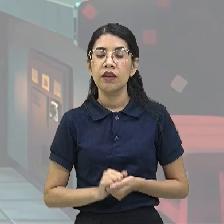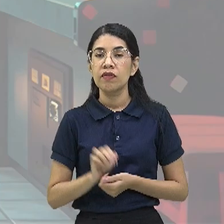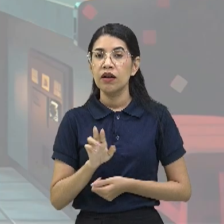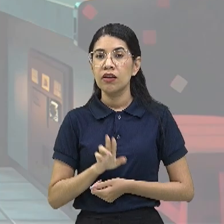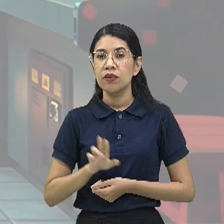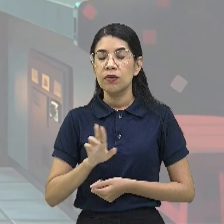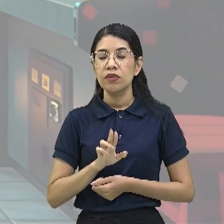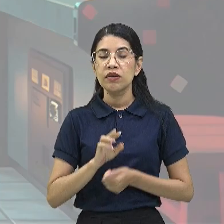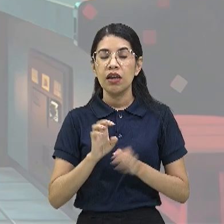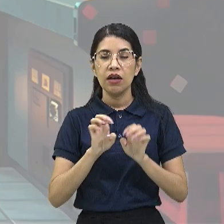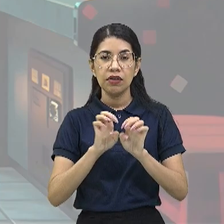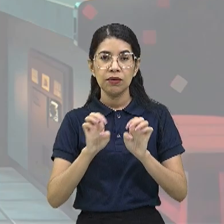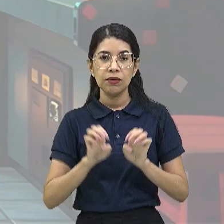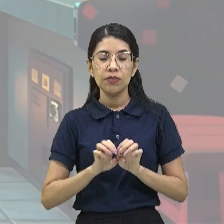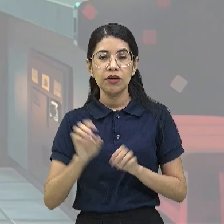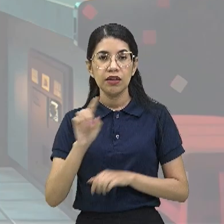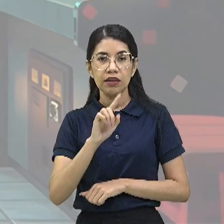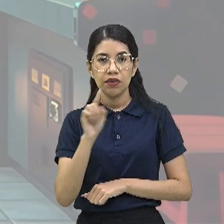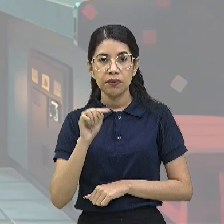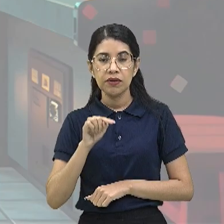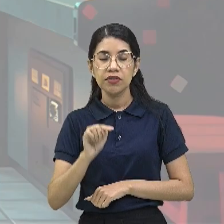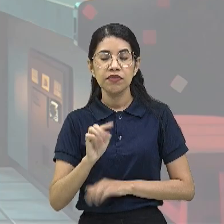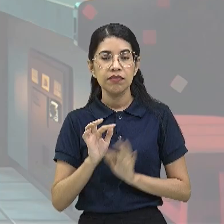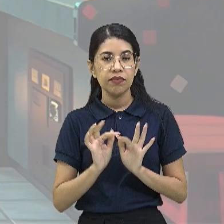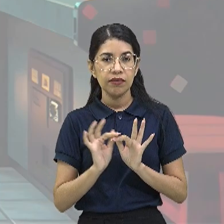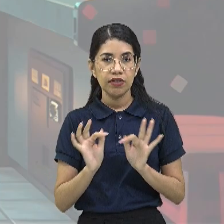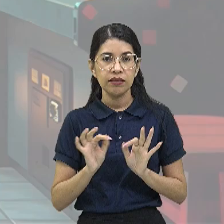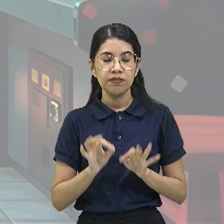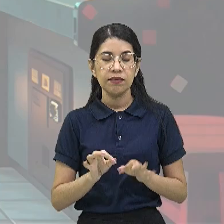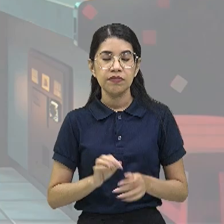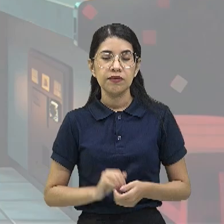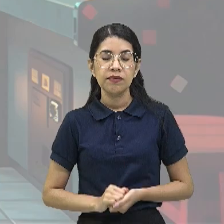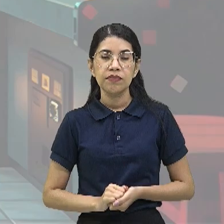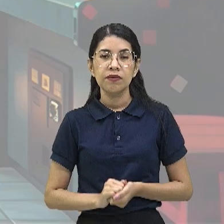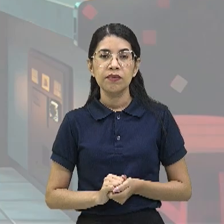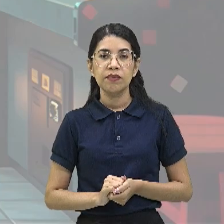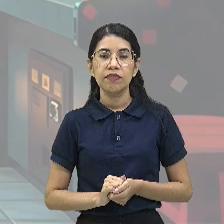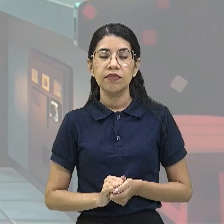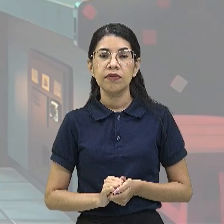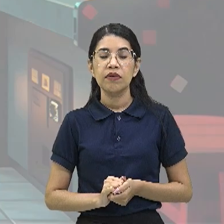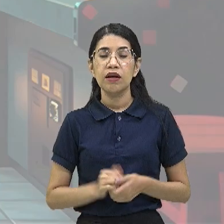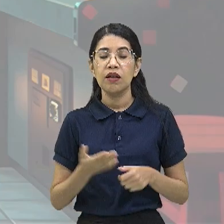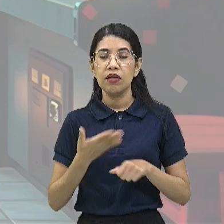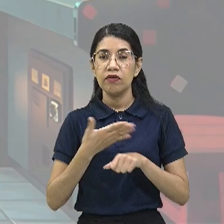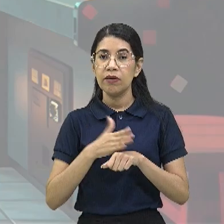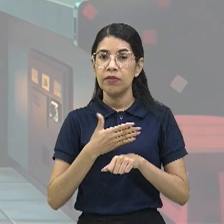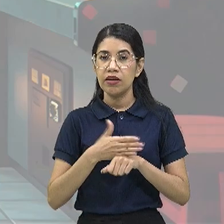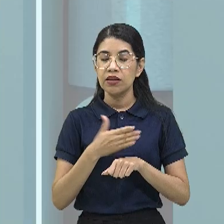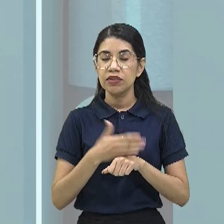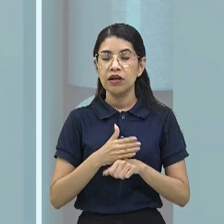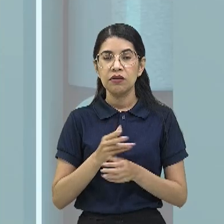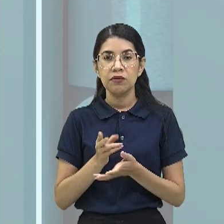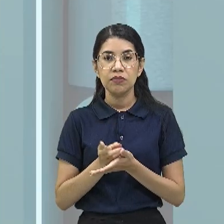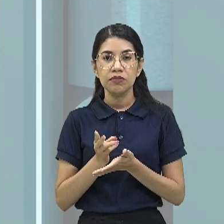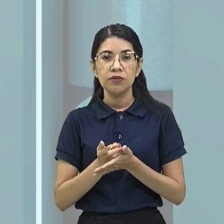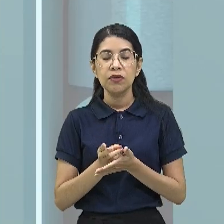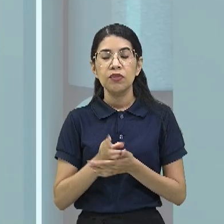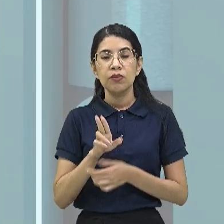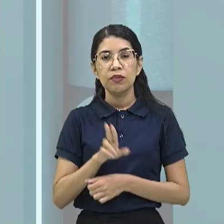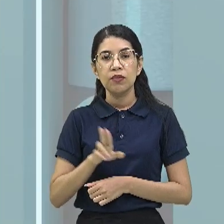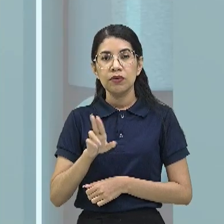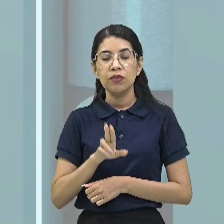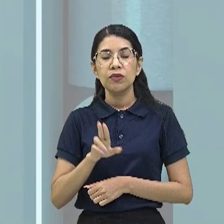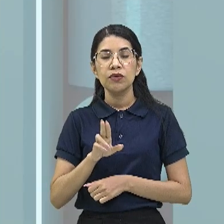a forma interrogativa, certo? Agora nós vamos praticar um pouquinho mais o uso